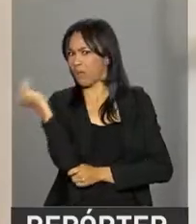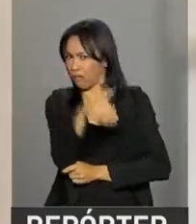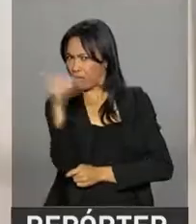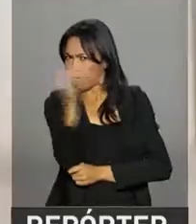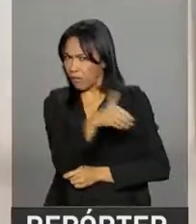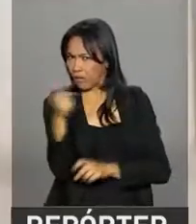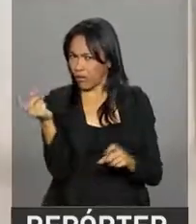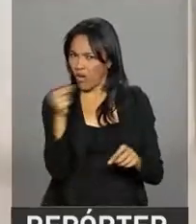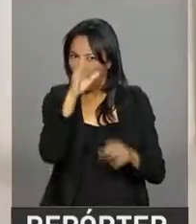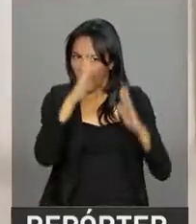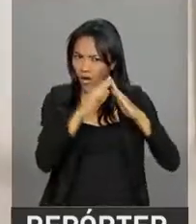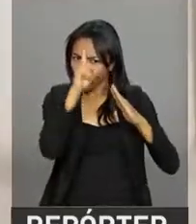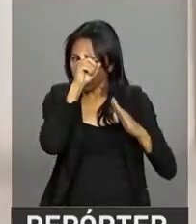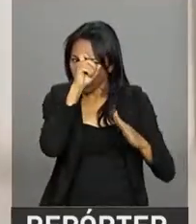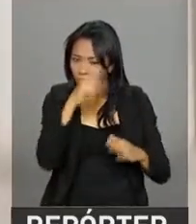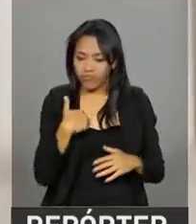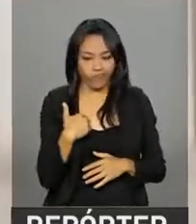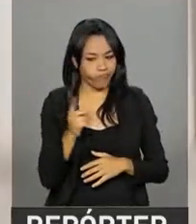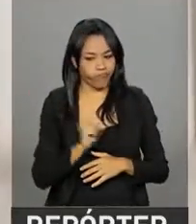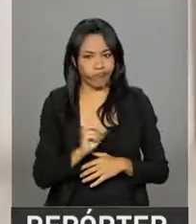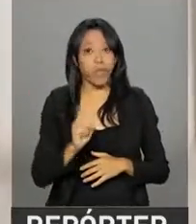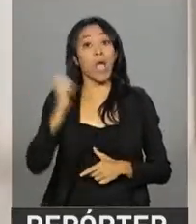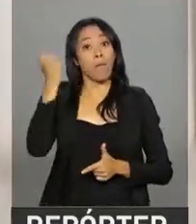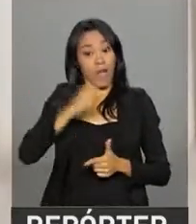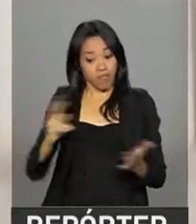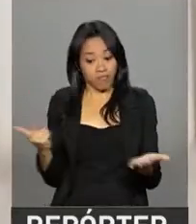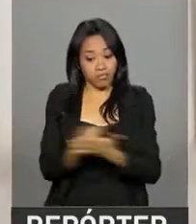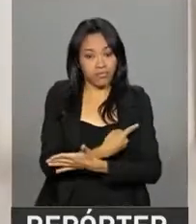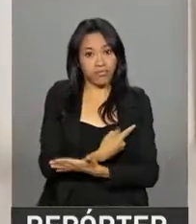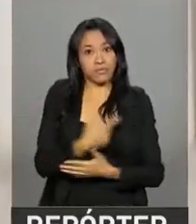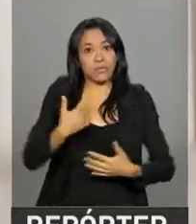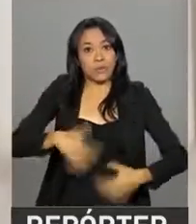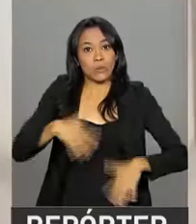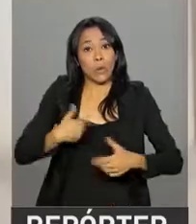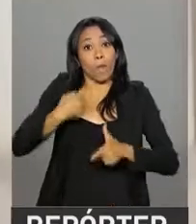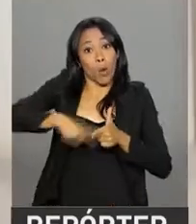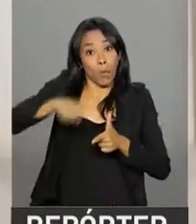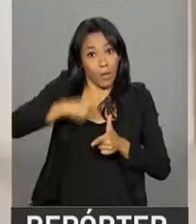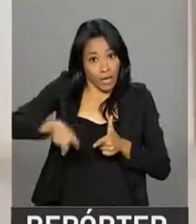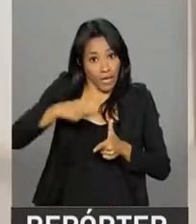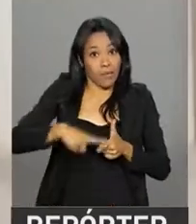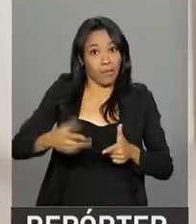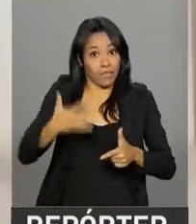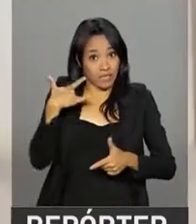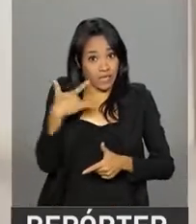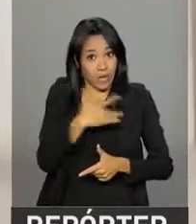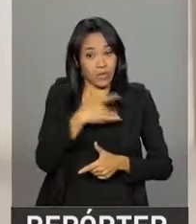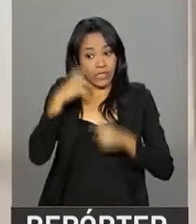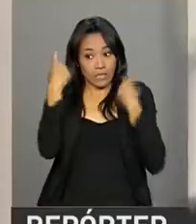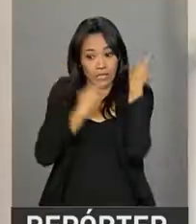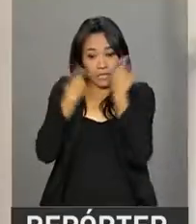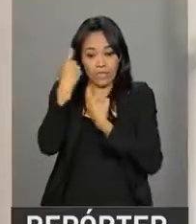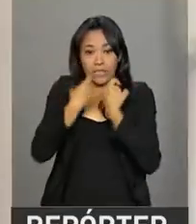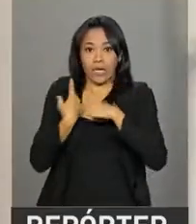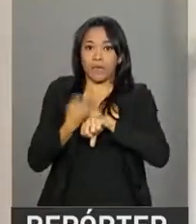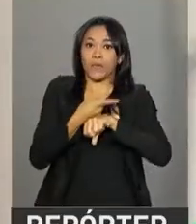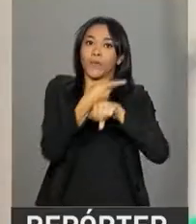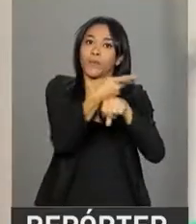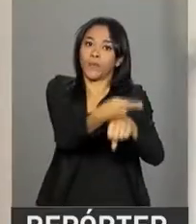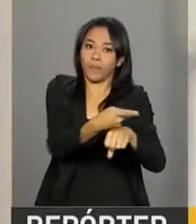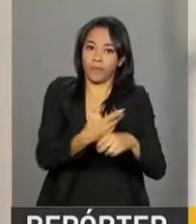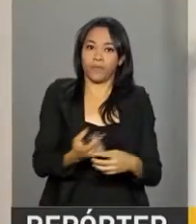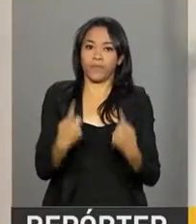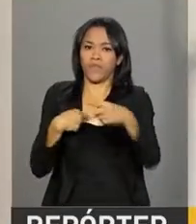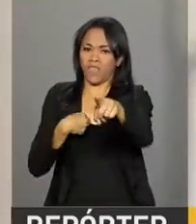médico só depois que teve problemas na próstata resolveu se preocupar mais com a saúde eu não